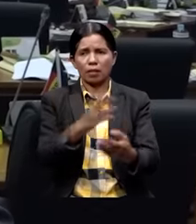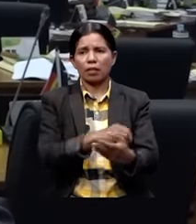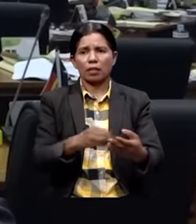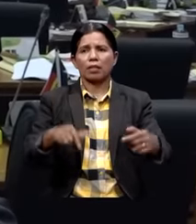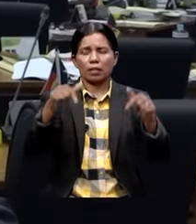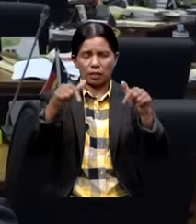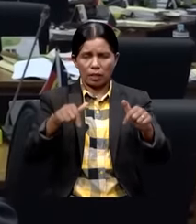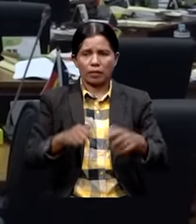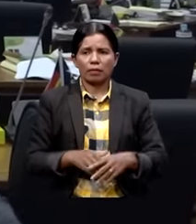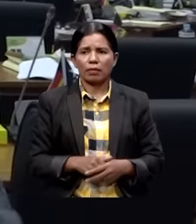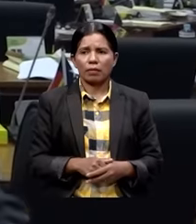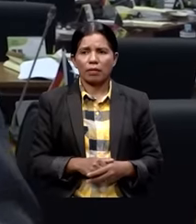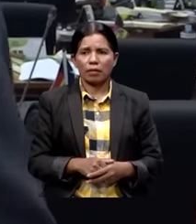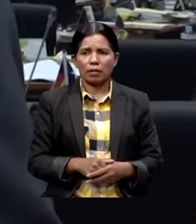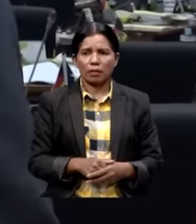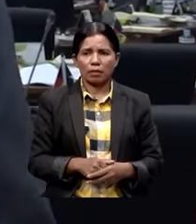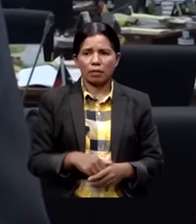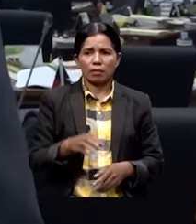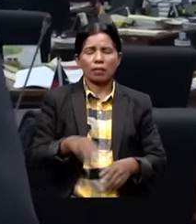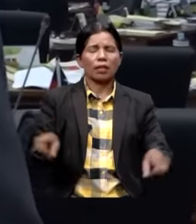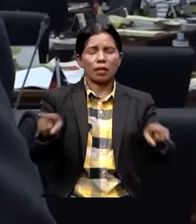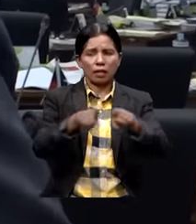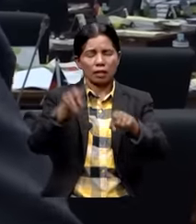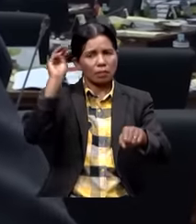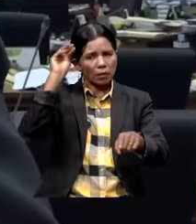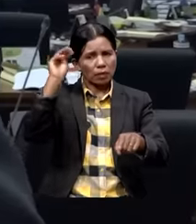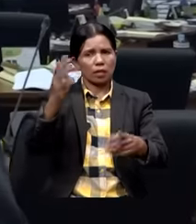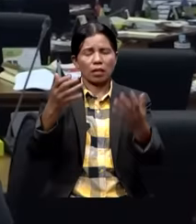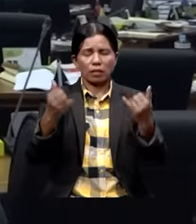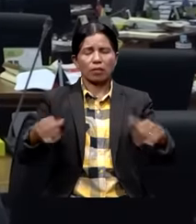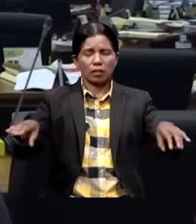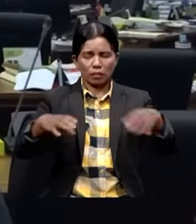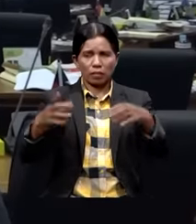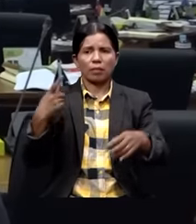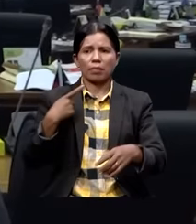ona, balu ate sa ministro, balu agora ya parlamento ni.